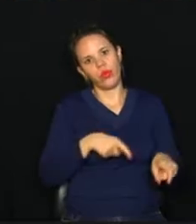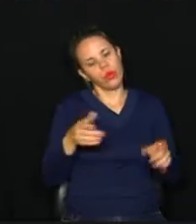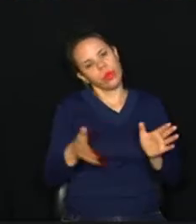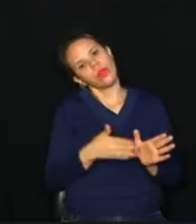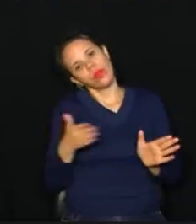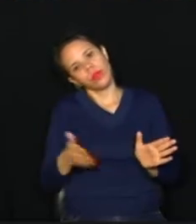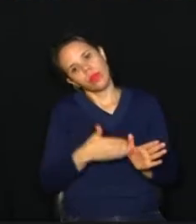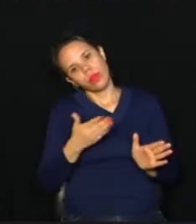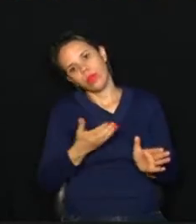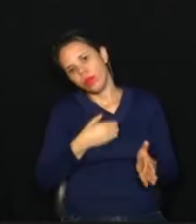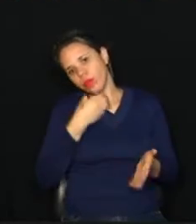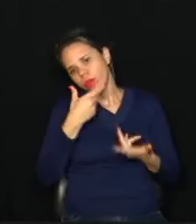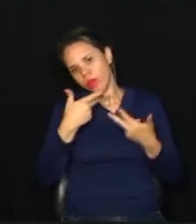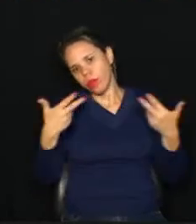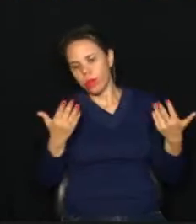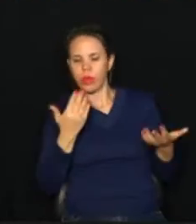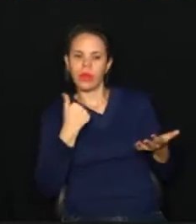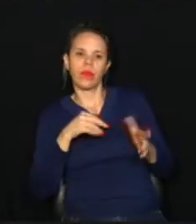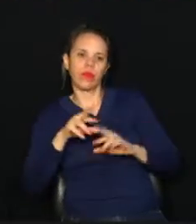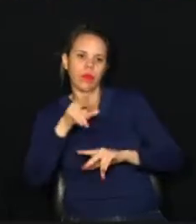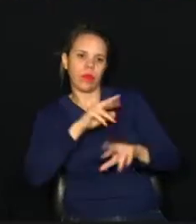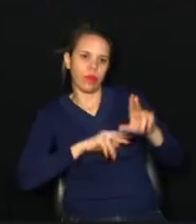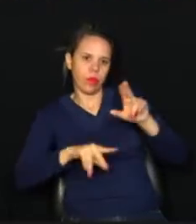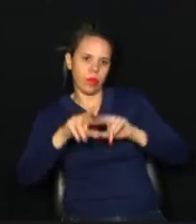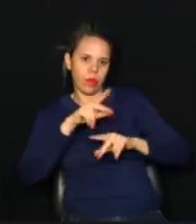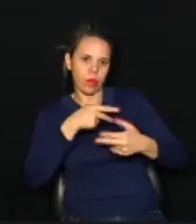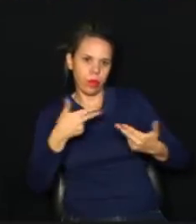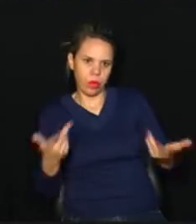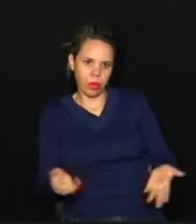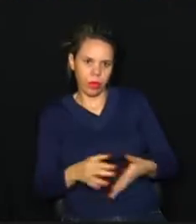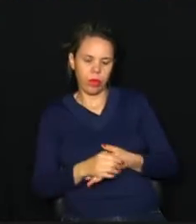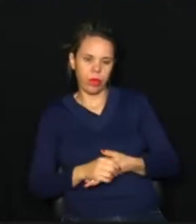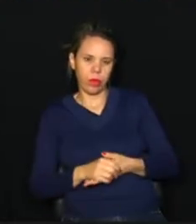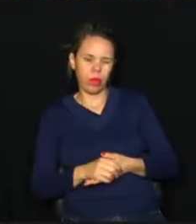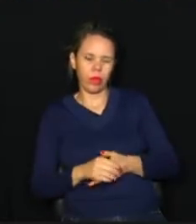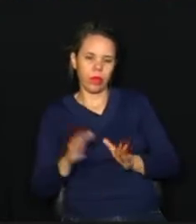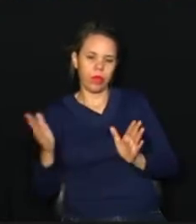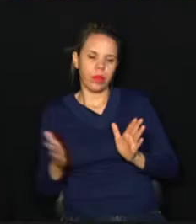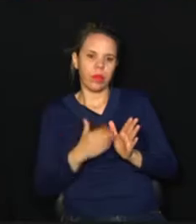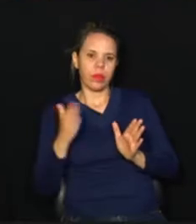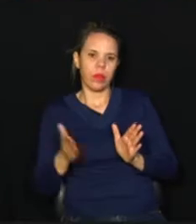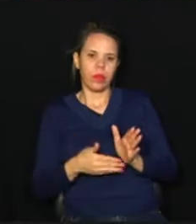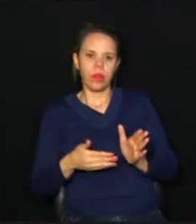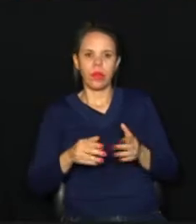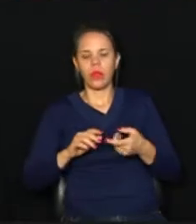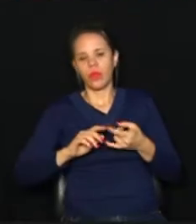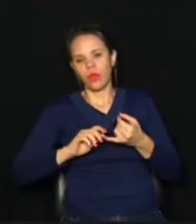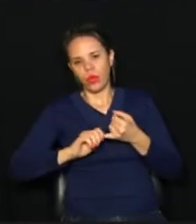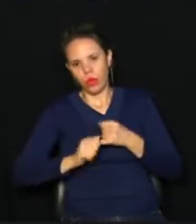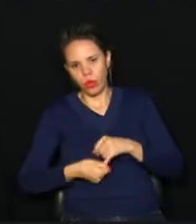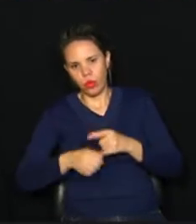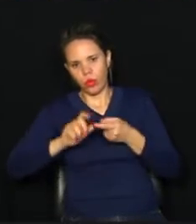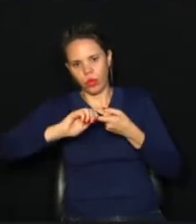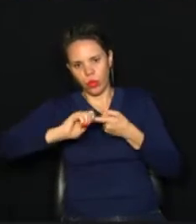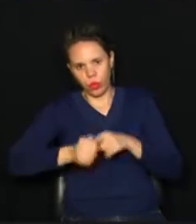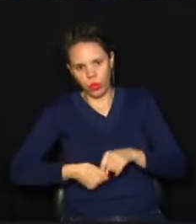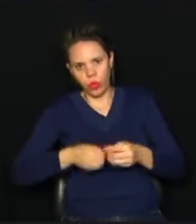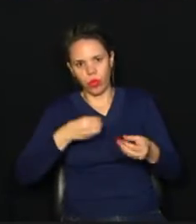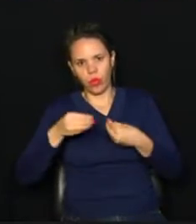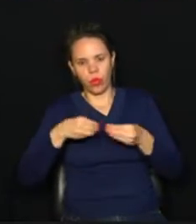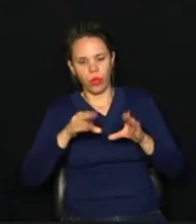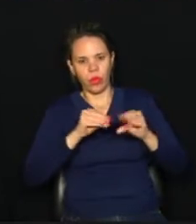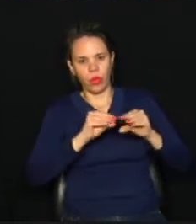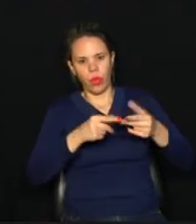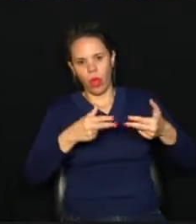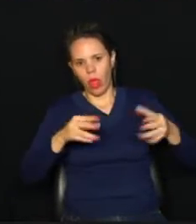de hortifruti de tão variadas espécies, a produção de amendoim, de feijão, de borracha de